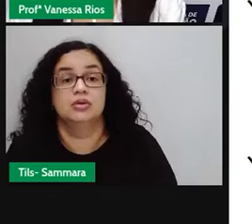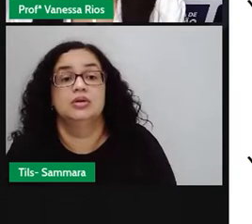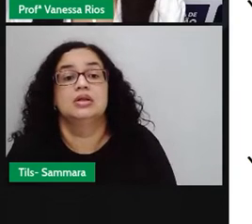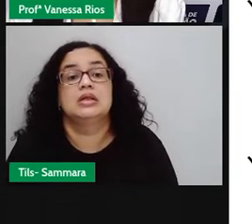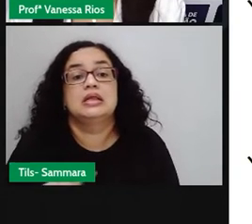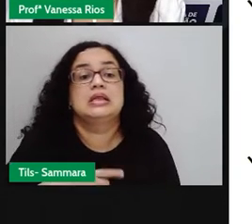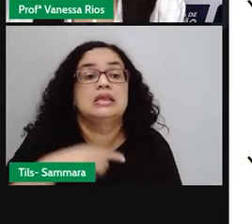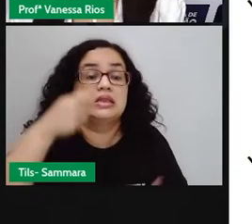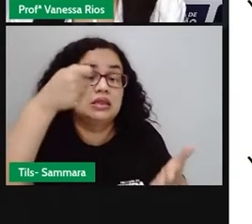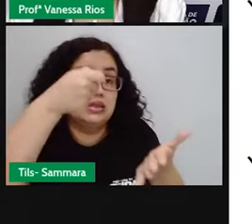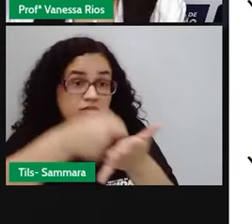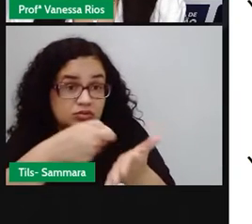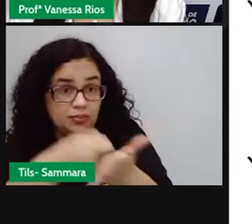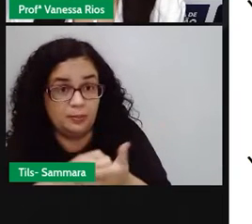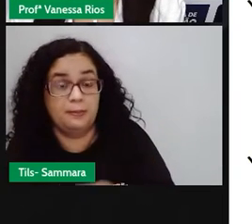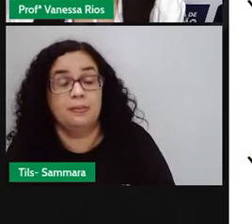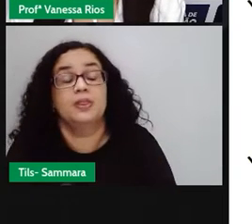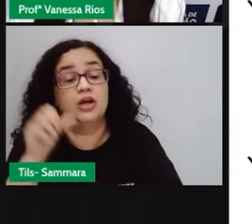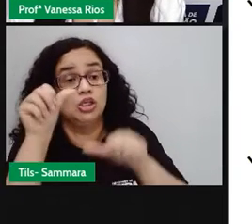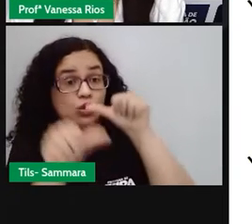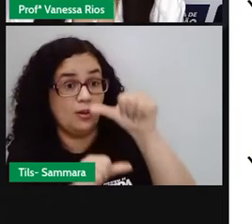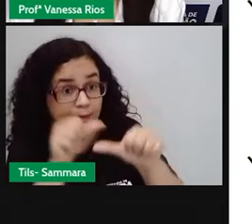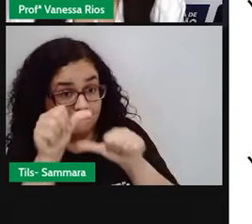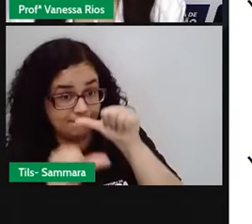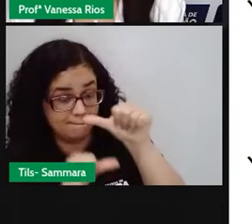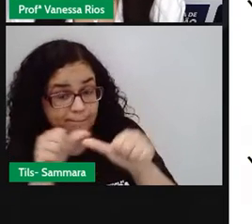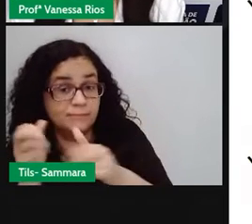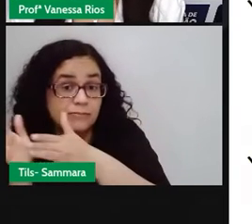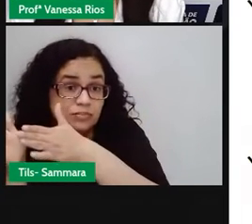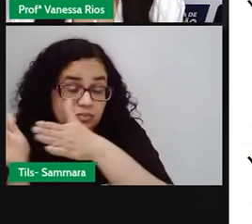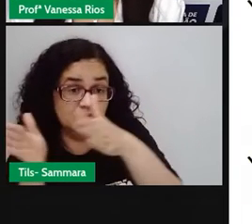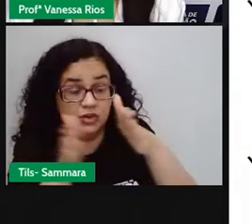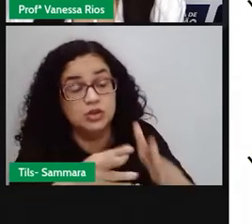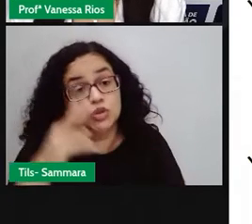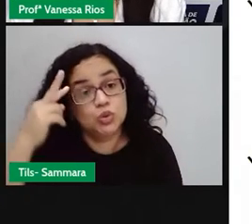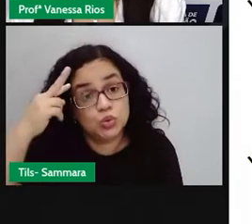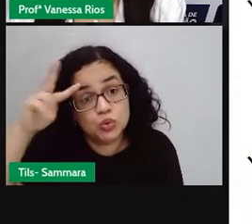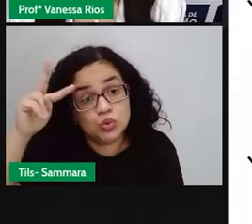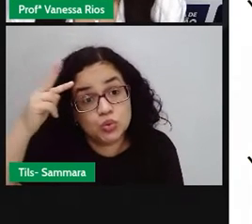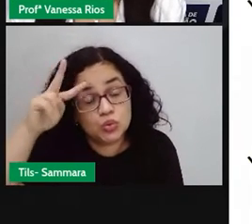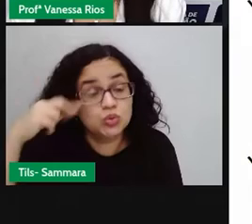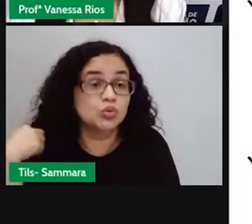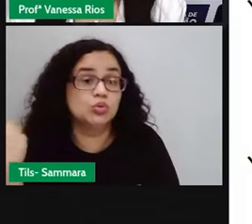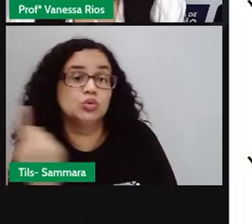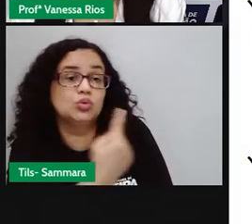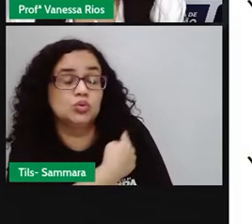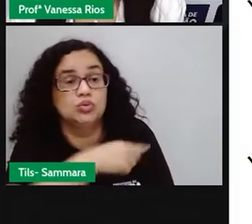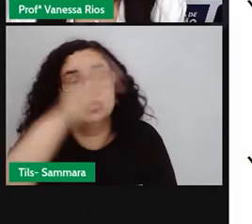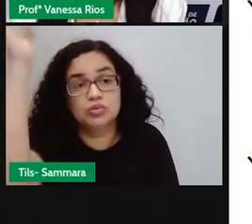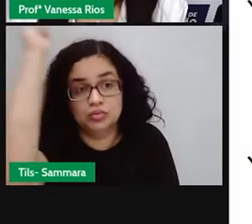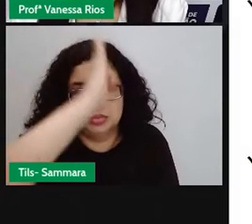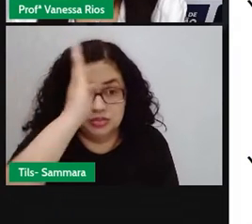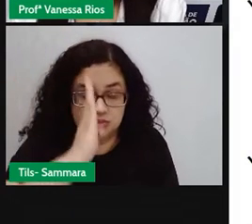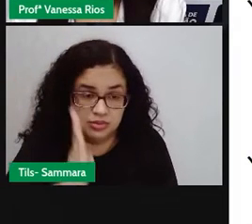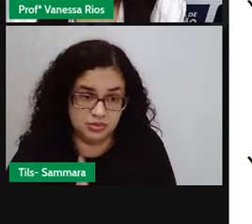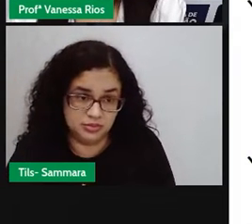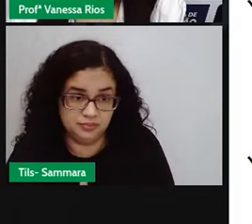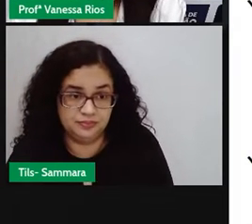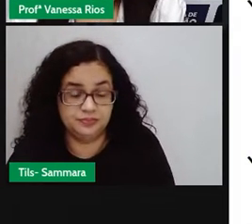ela foi sendo construída e modificada no decorrer da história do nosso Brasil, né, do nosso